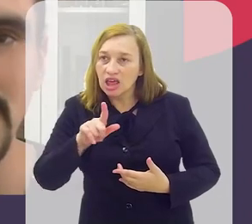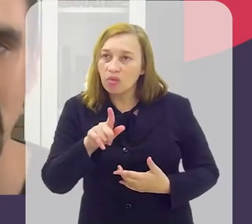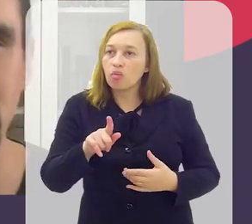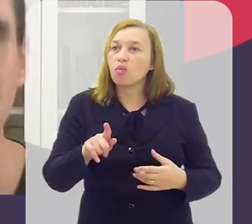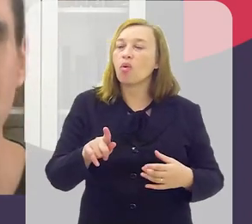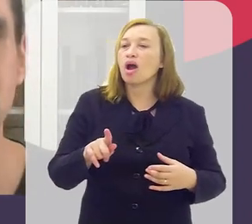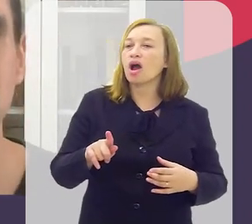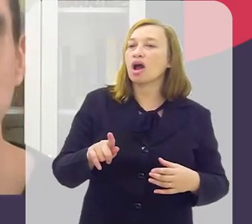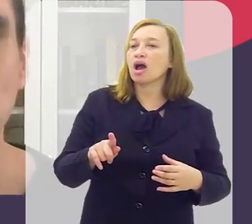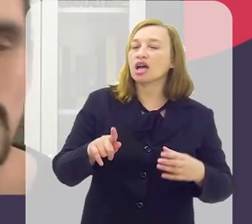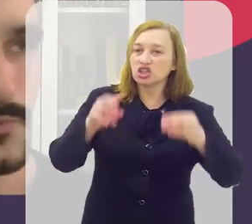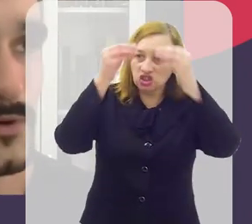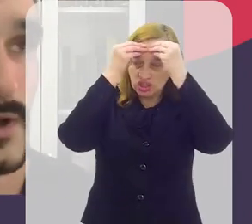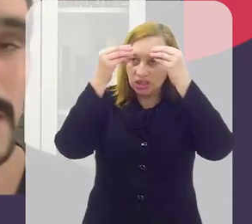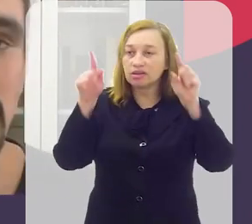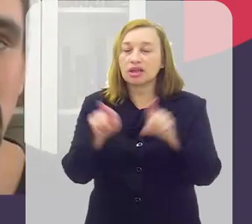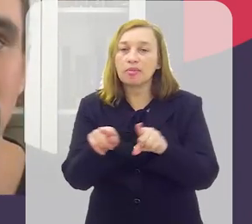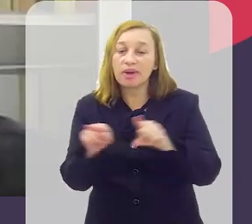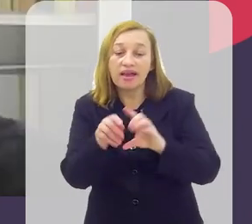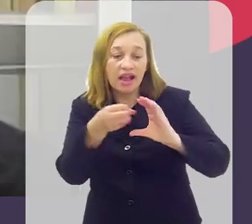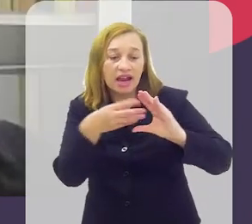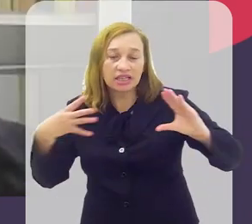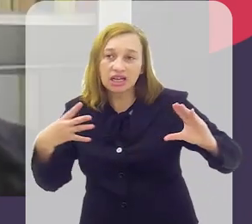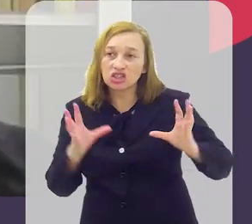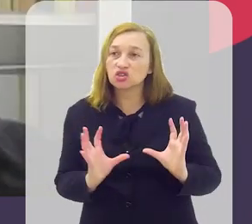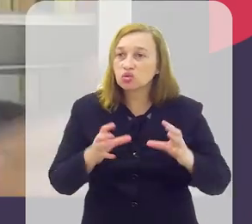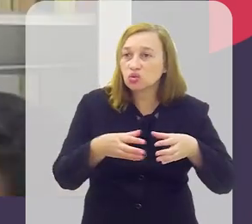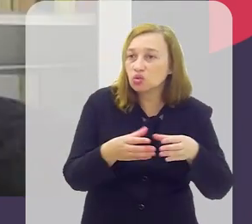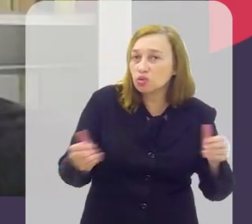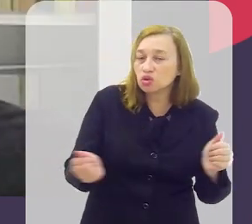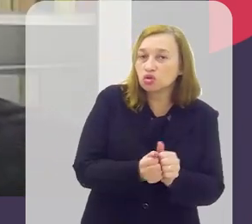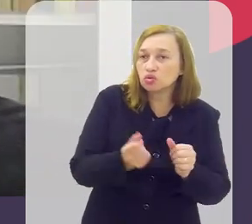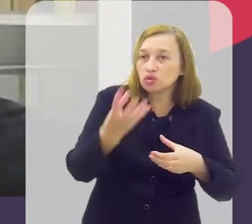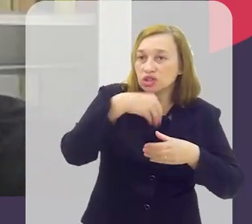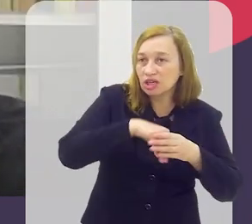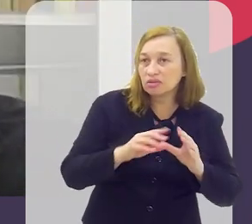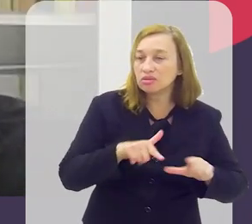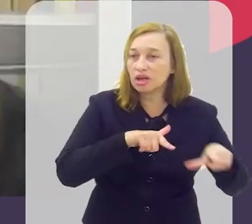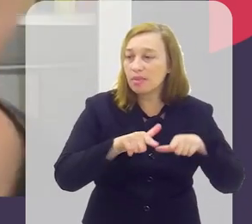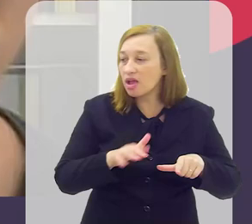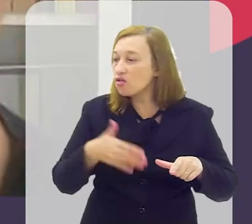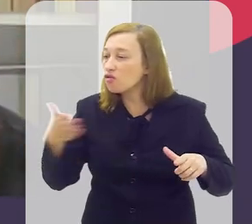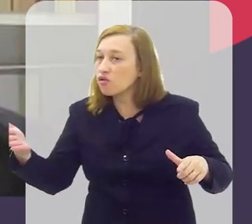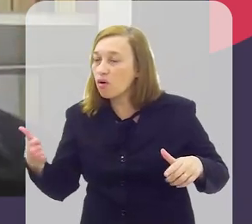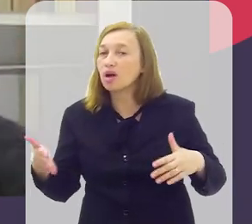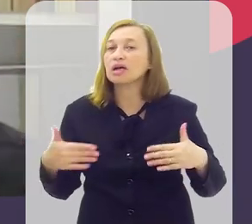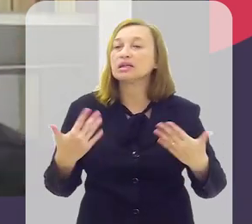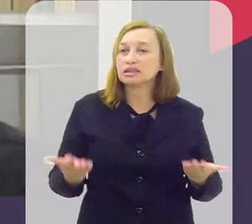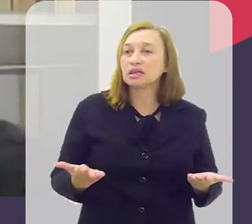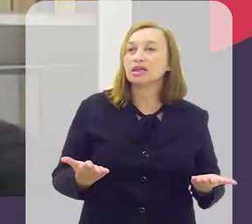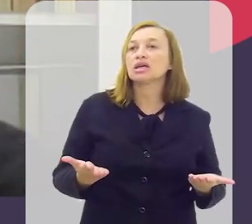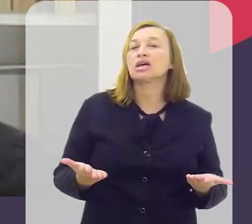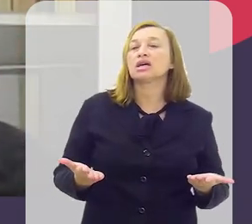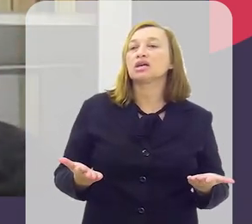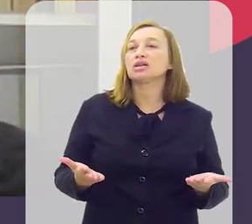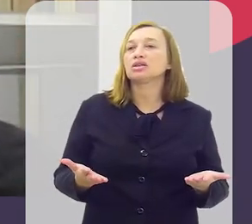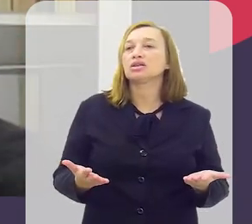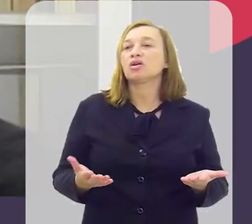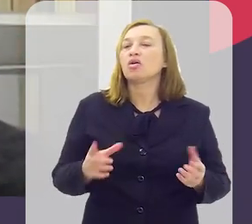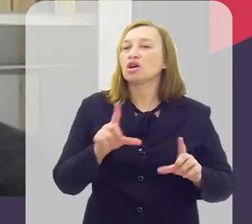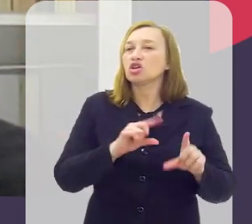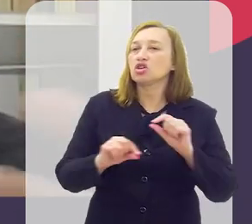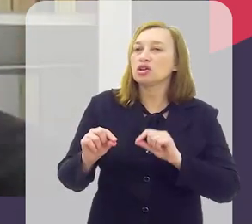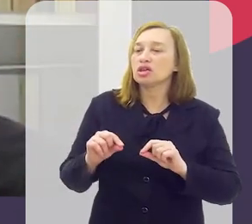linguagem também característica do grupo, que estava muito junto dentro do trabalho, mas também fora, enfim, tendo as